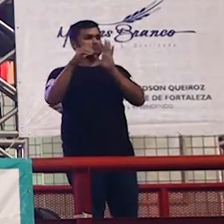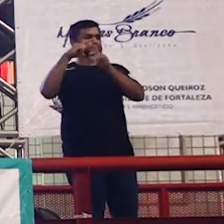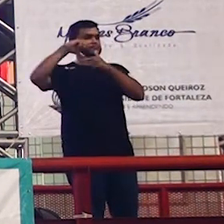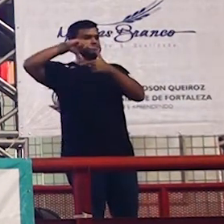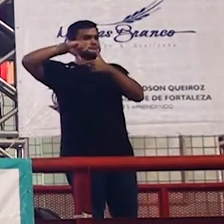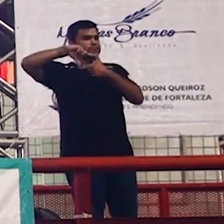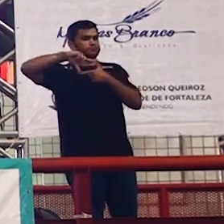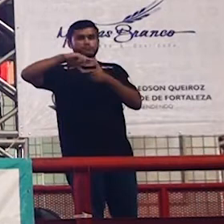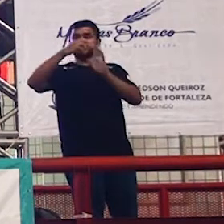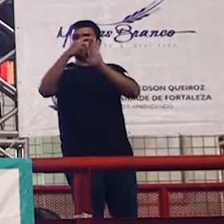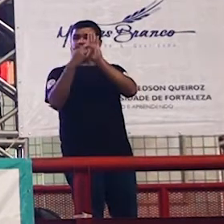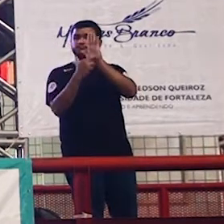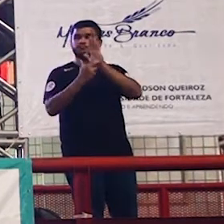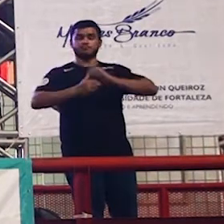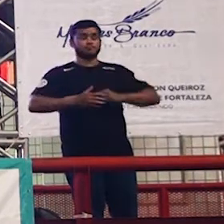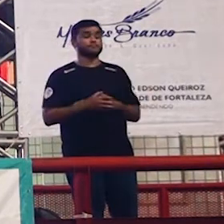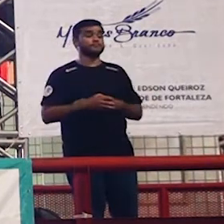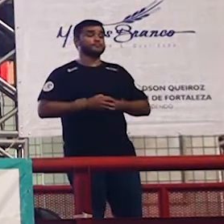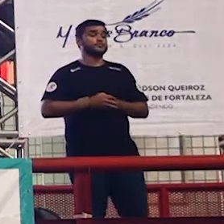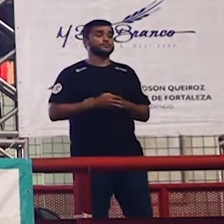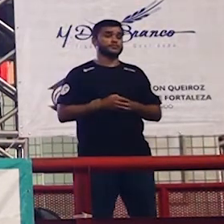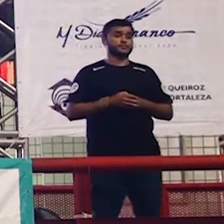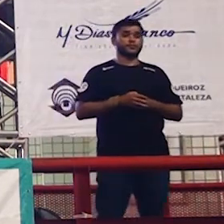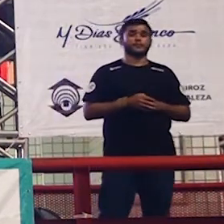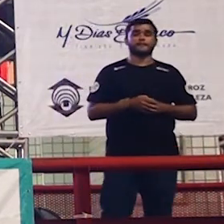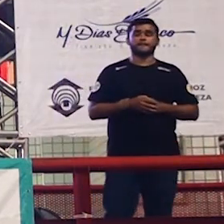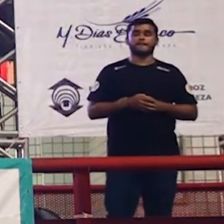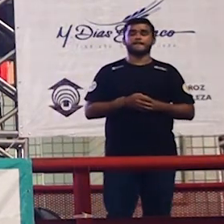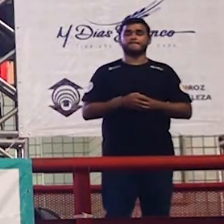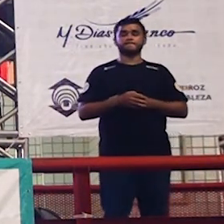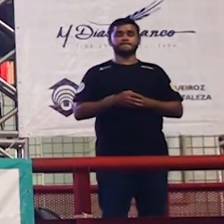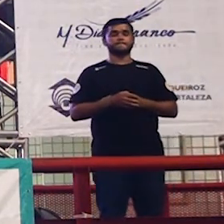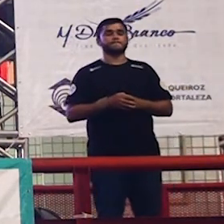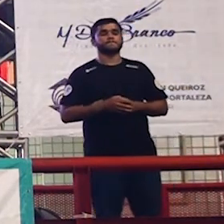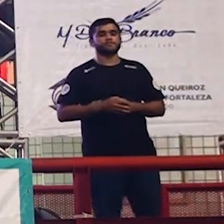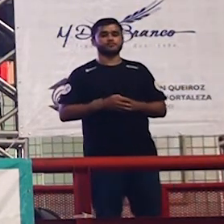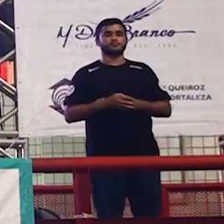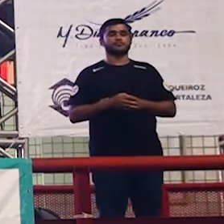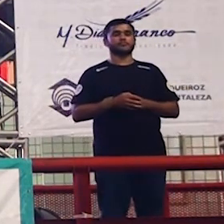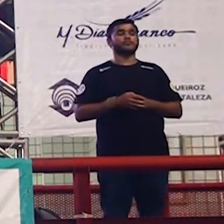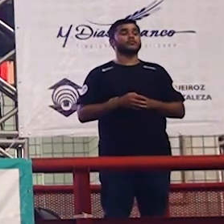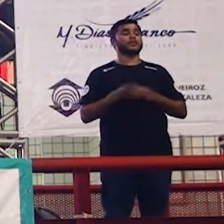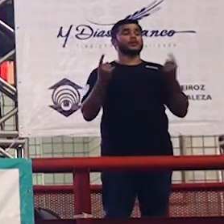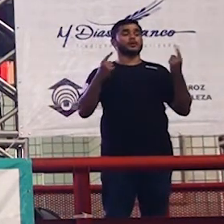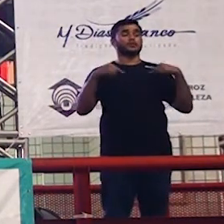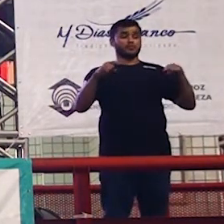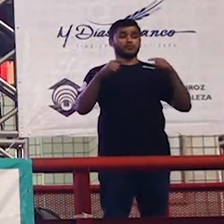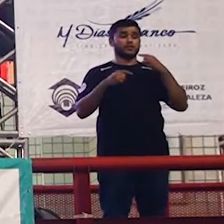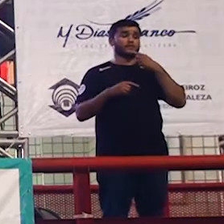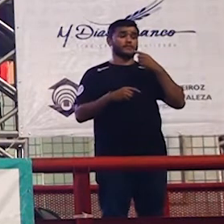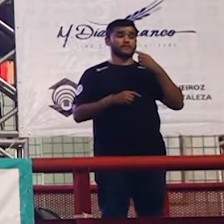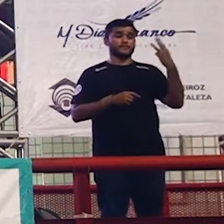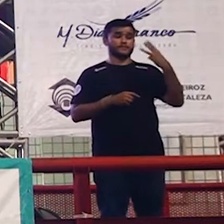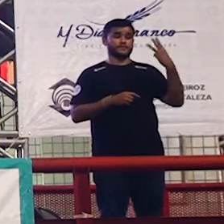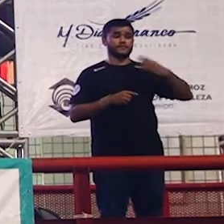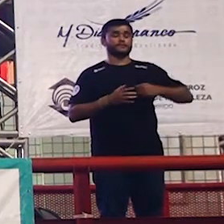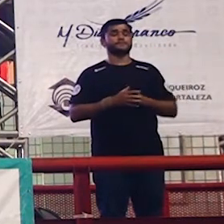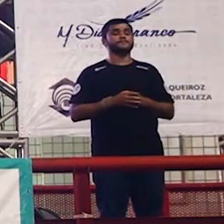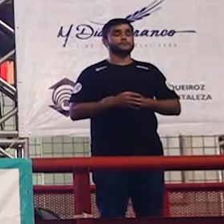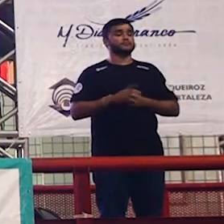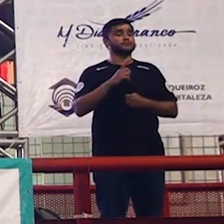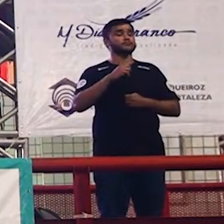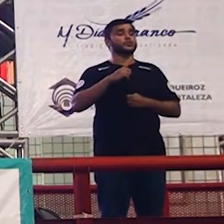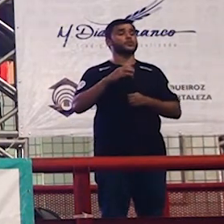A. Cidade Grande do Carlos Drummond de Andrade. Que beleza, Montes Claros.